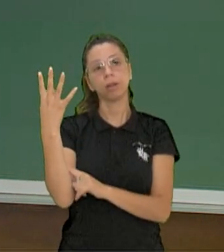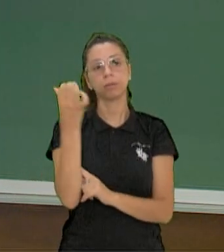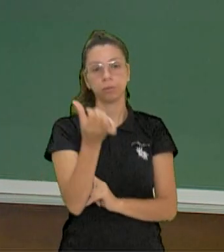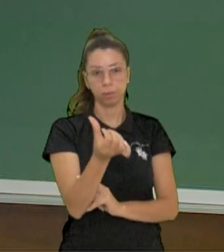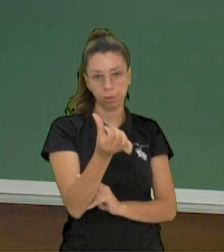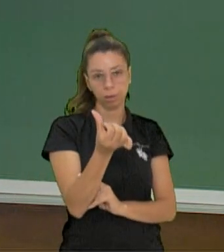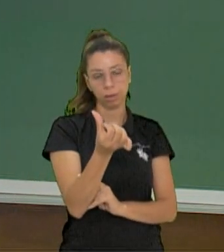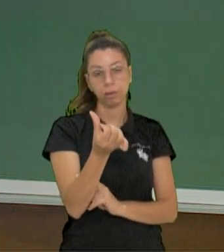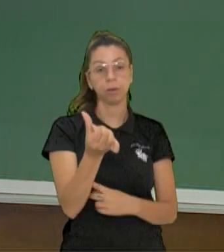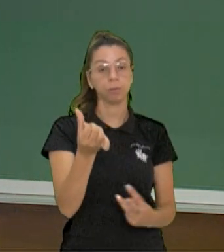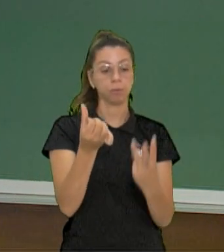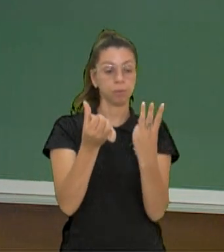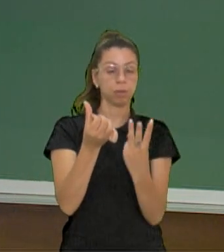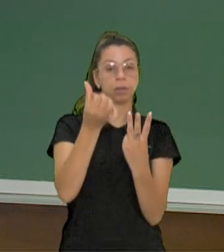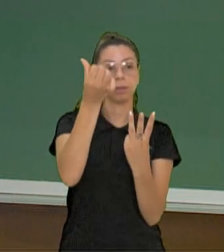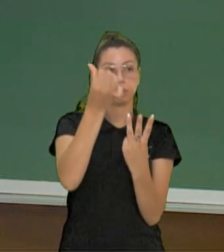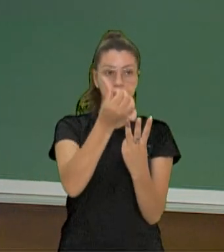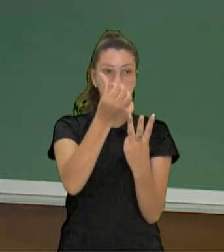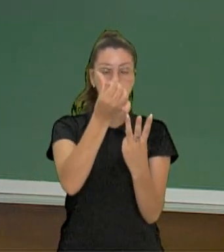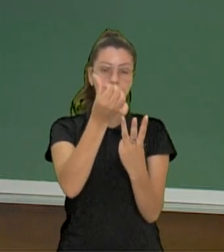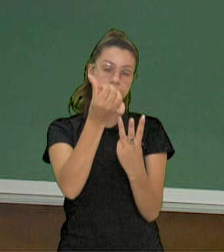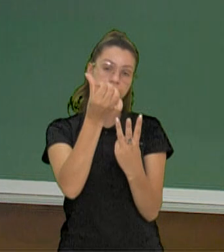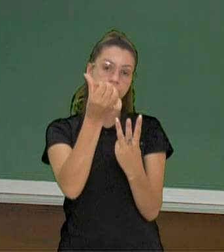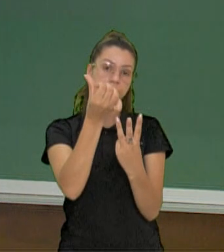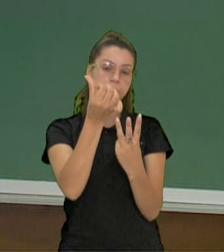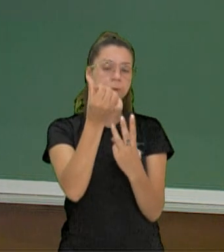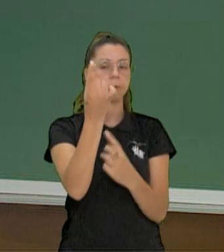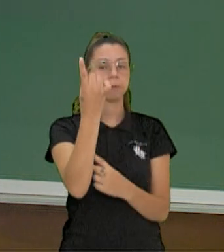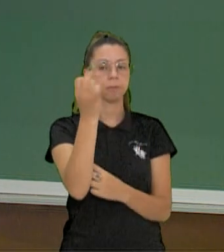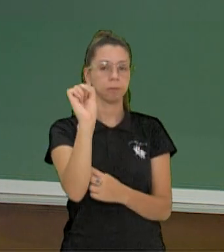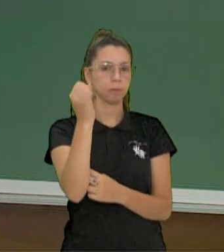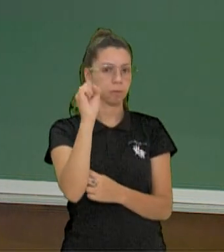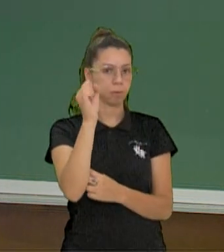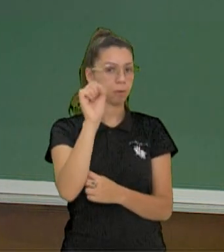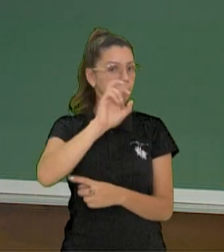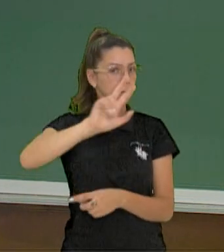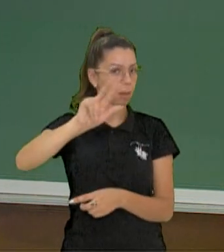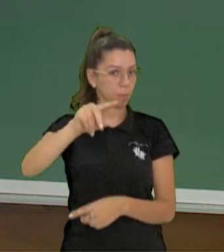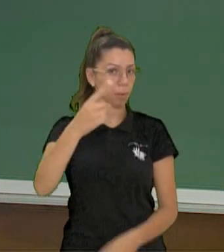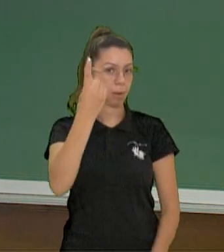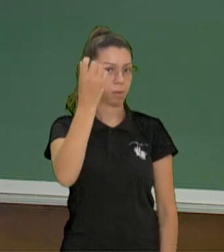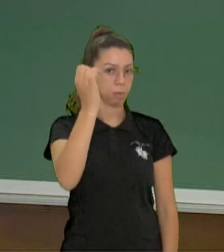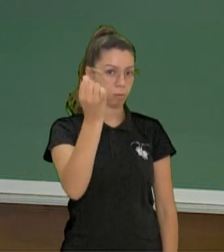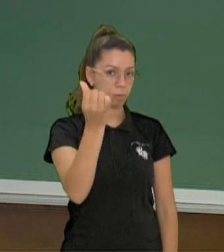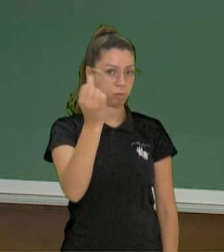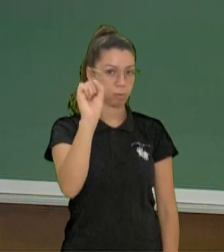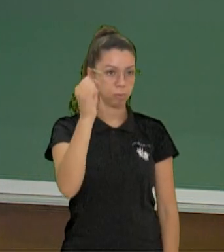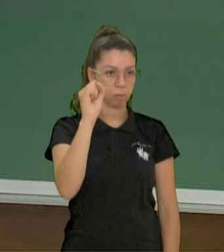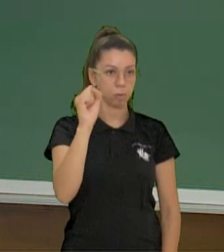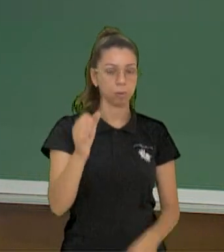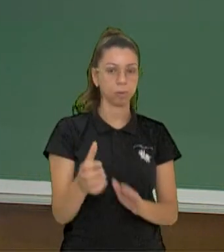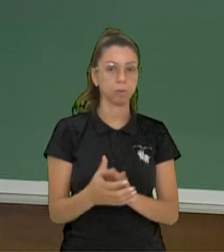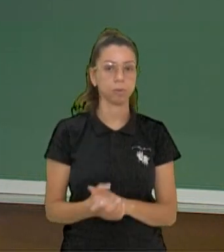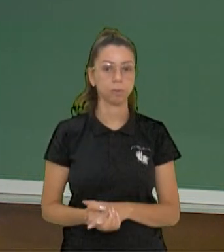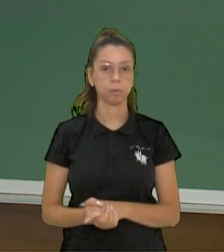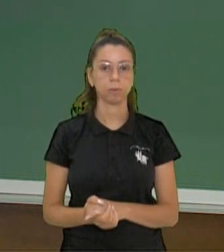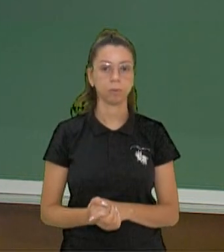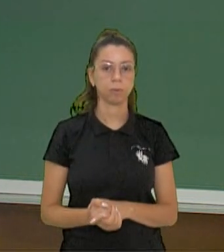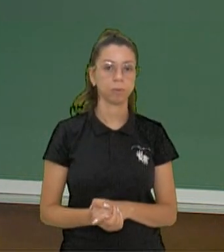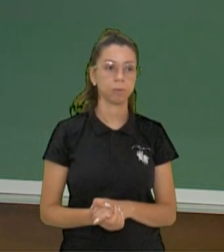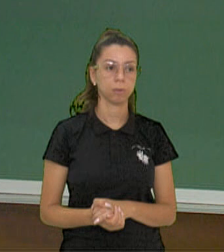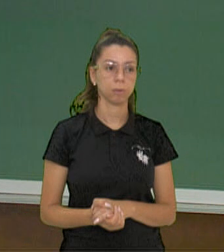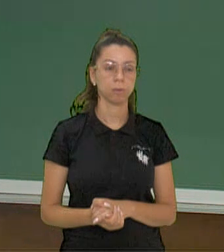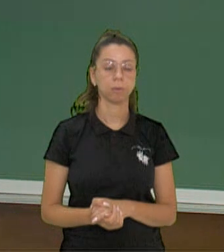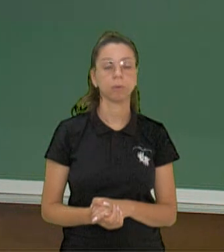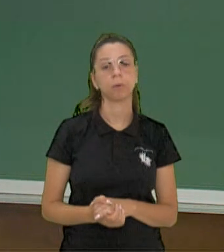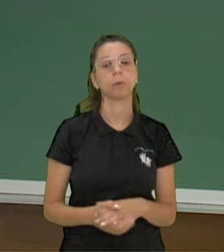a 6, 3 vezes 6 dá 18, mas não é 18, né? Não é 18. 3 elevado a 6,